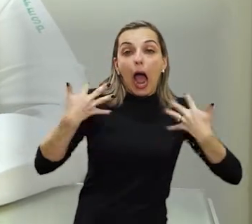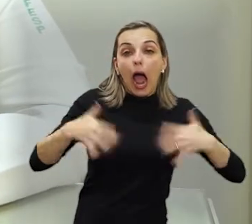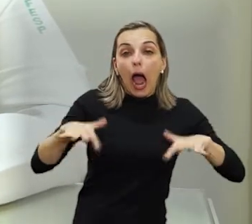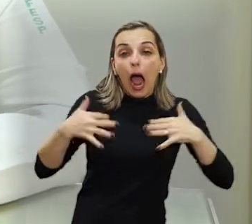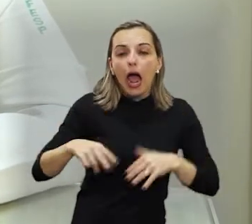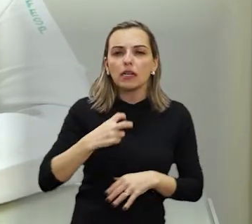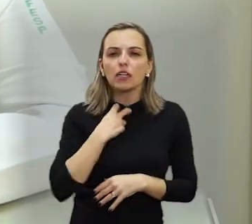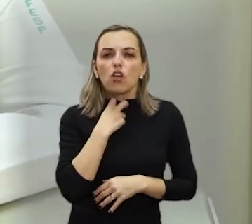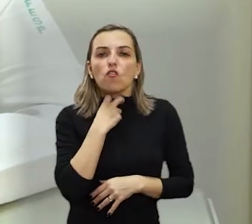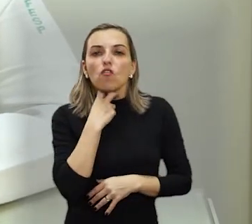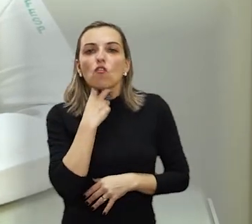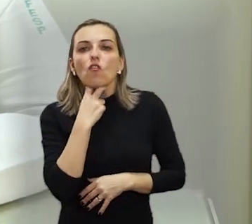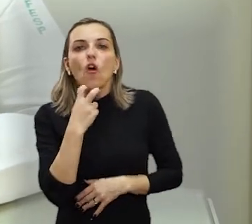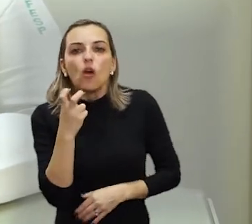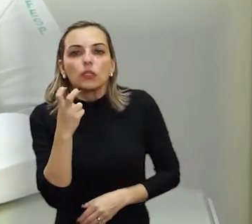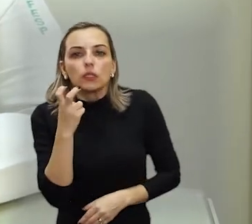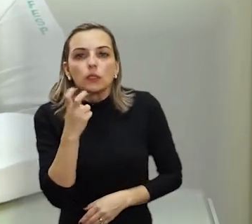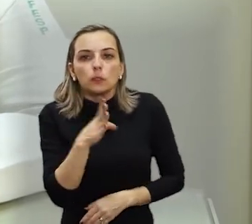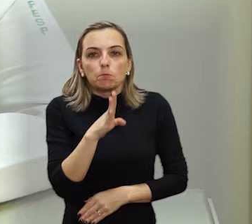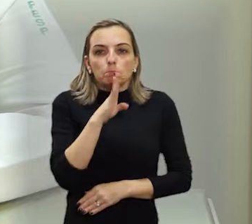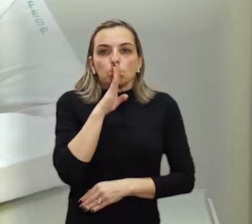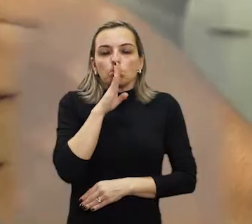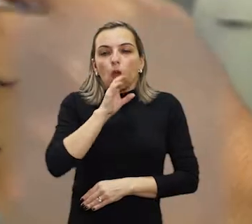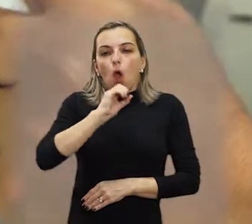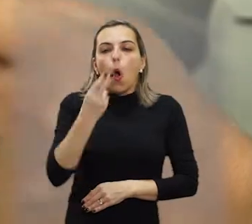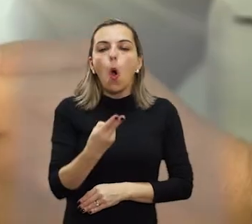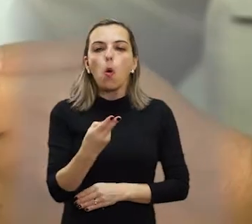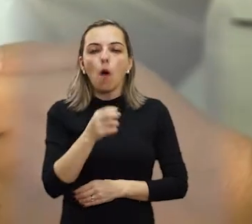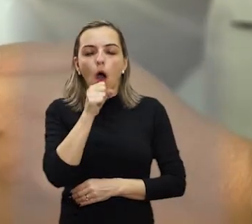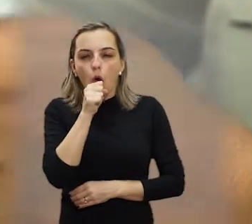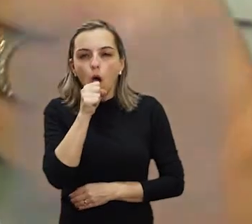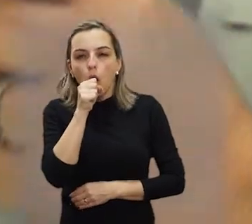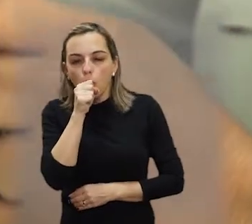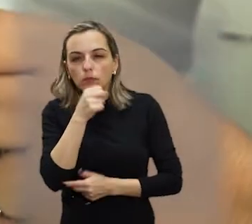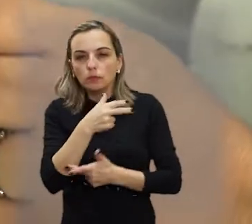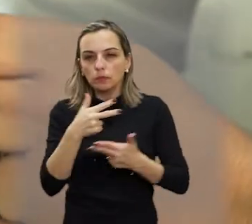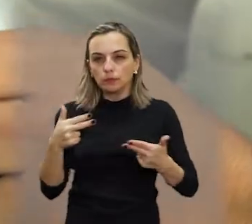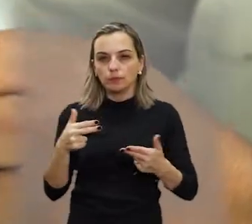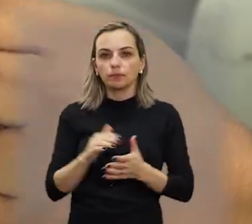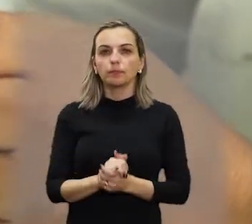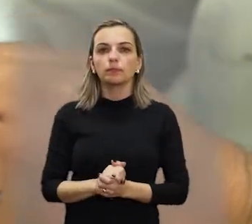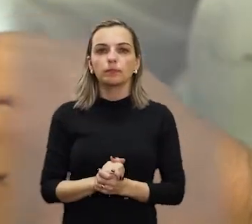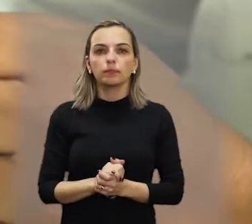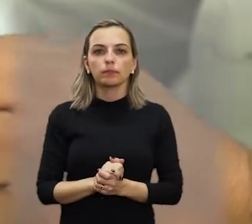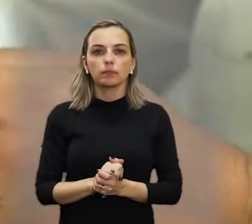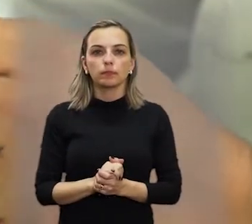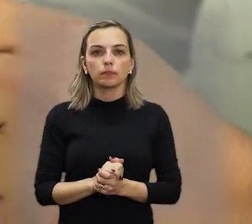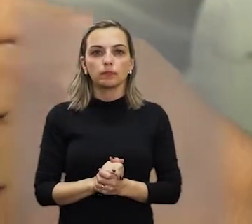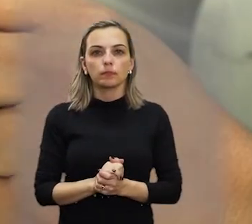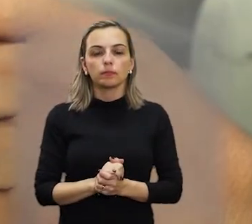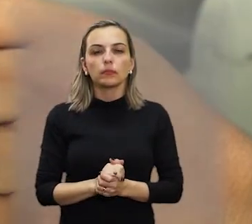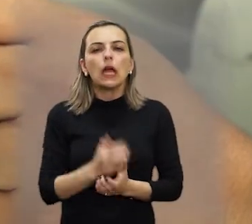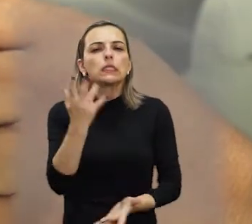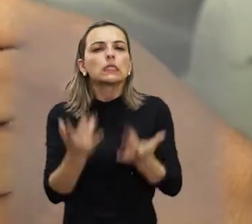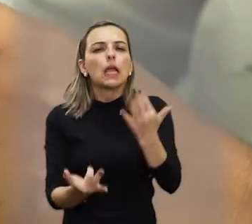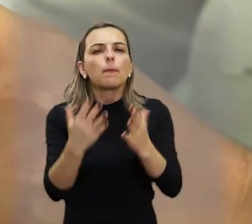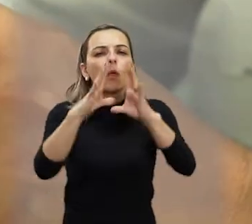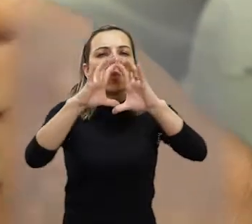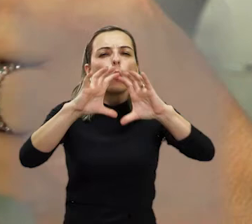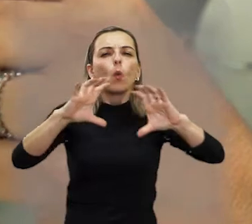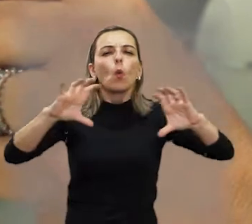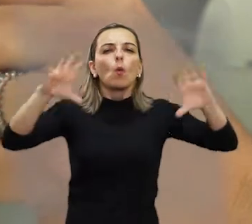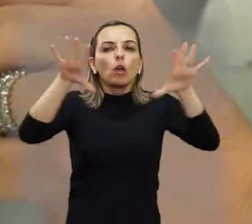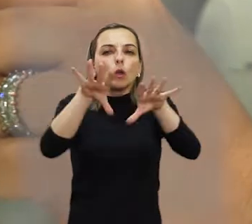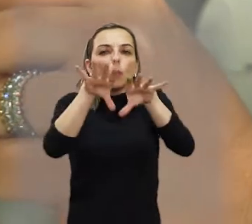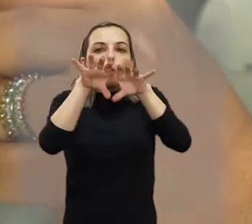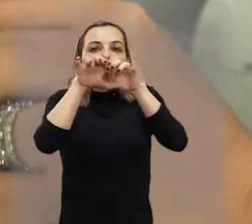perde a voz ou fica com uma tosse irritativa. Inalar também atinge o sistema cardiovascular. Tá? O